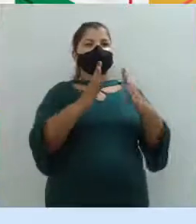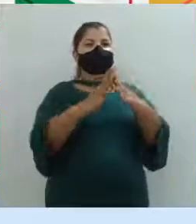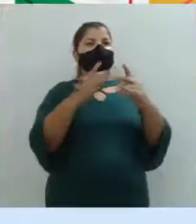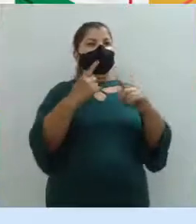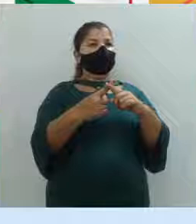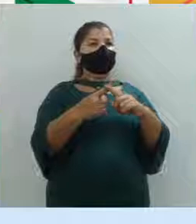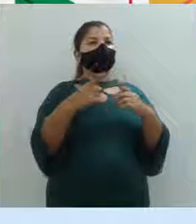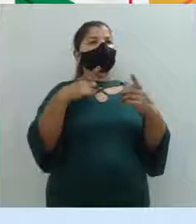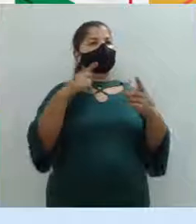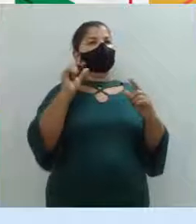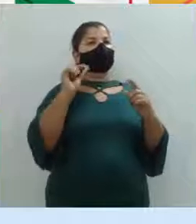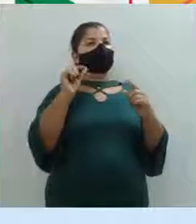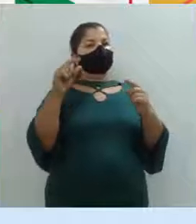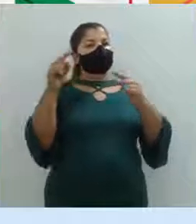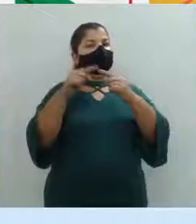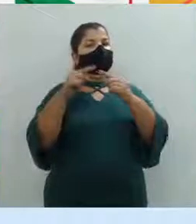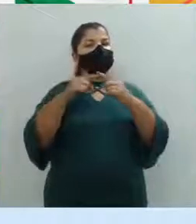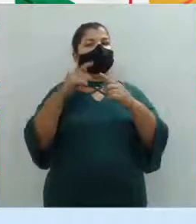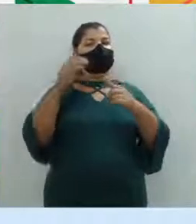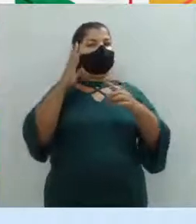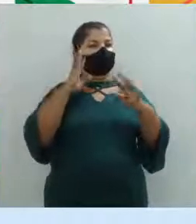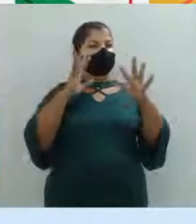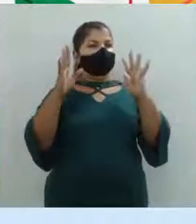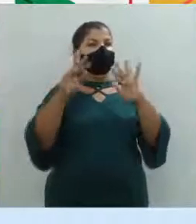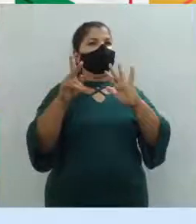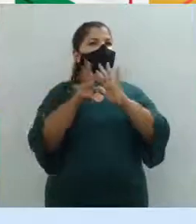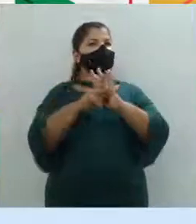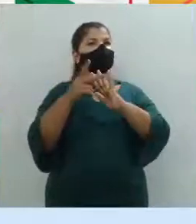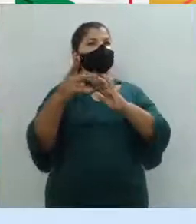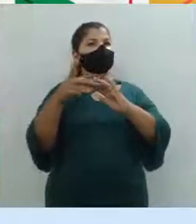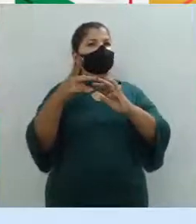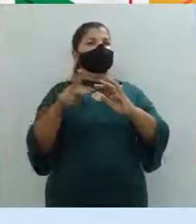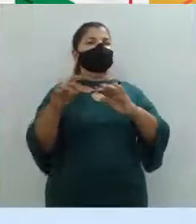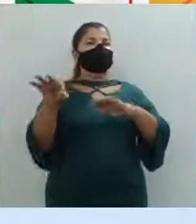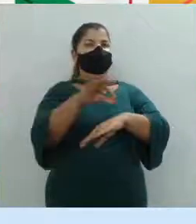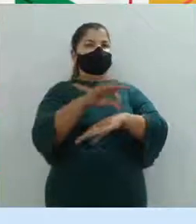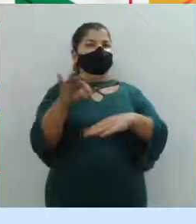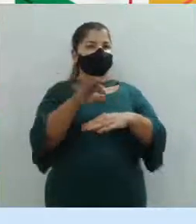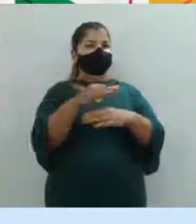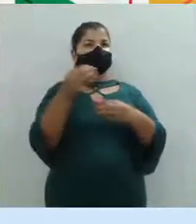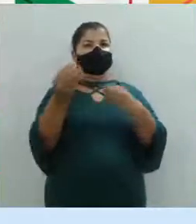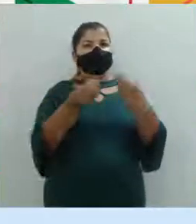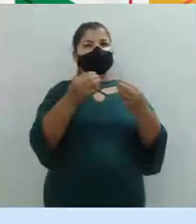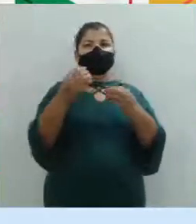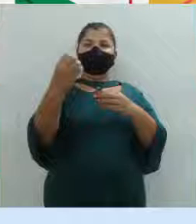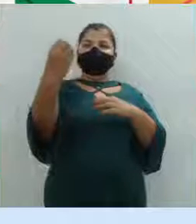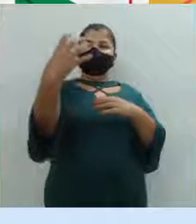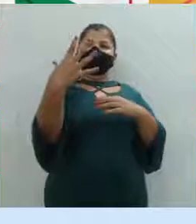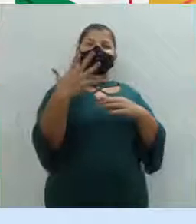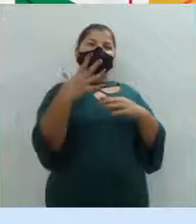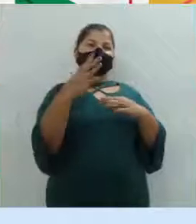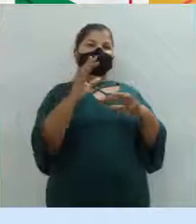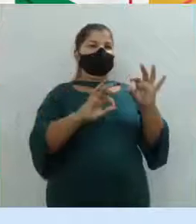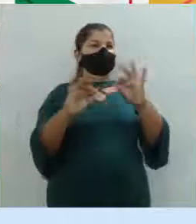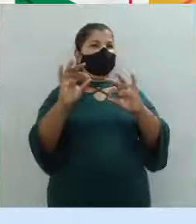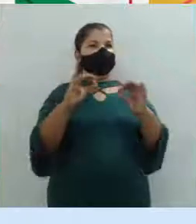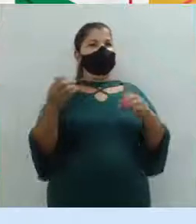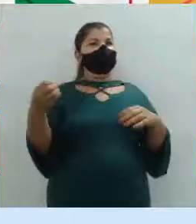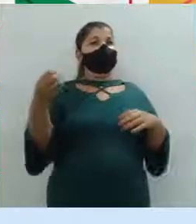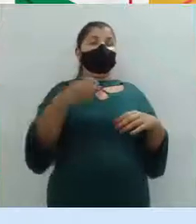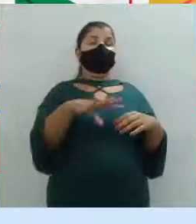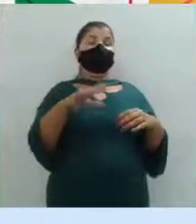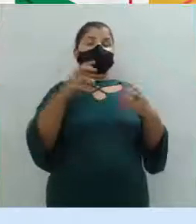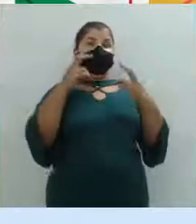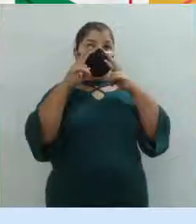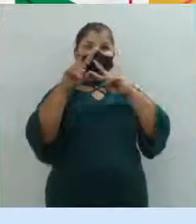estrutura filosófica de Ando entre a natureza e a arquitetura através da forma que a luz define e cria novas